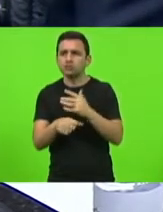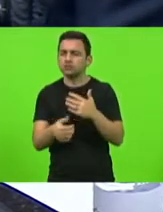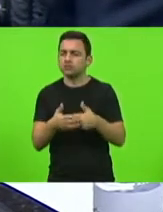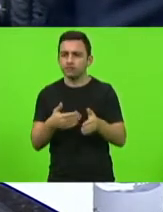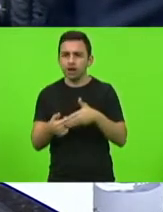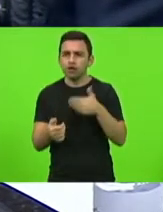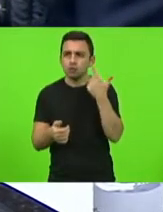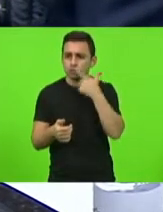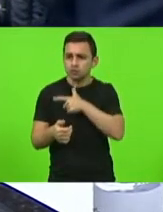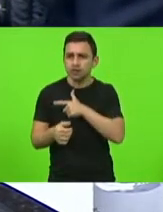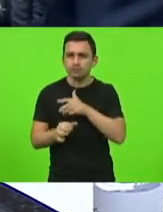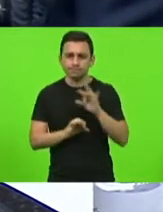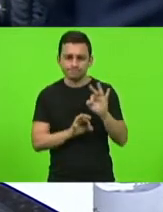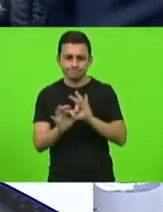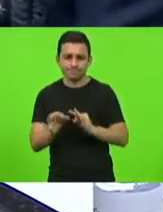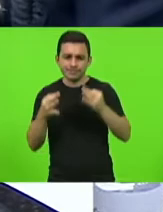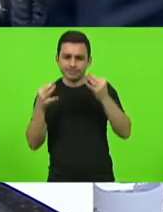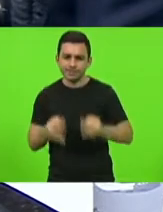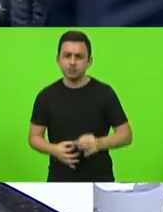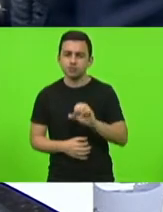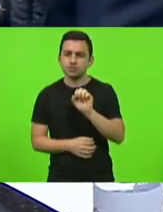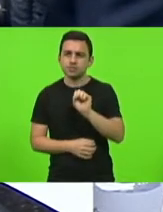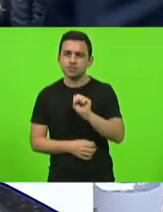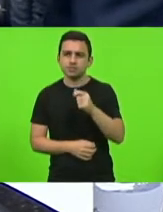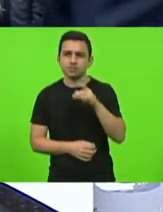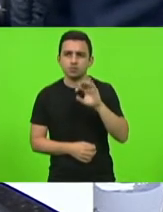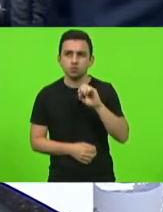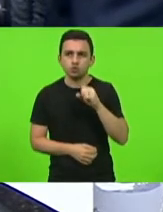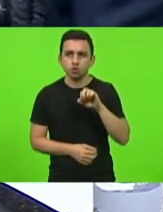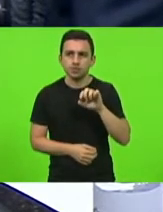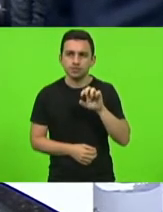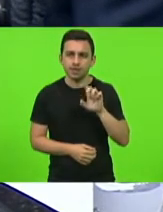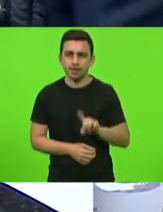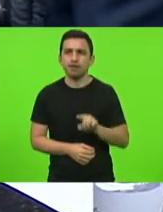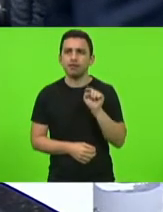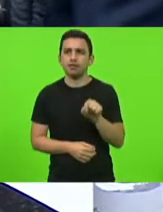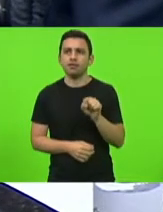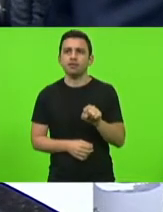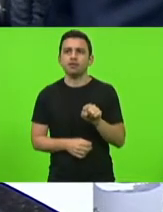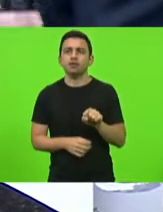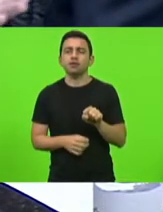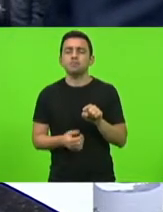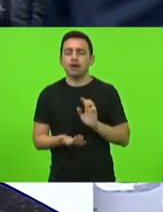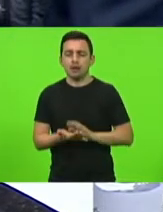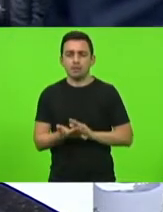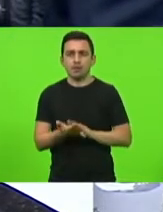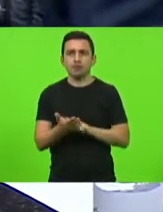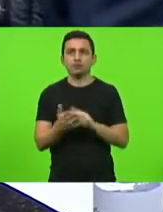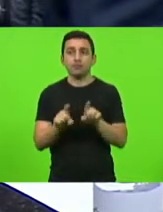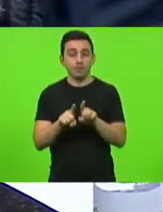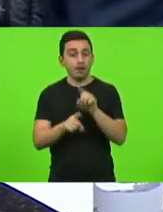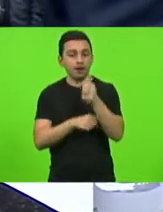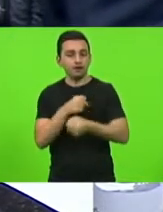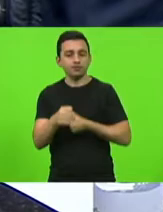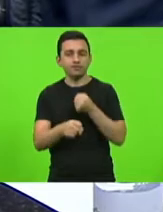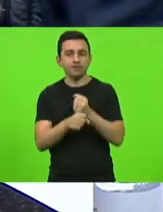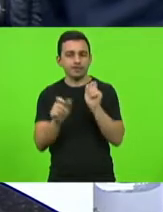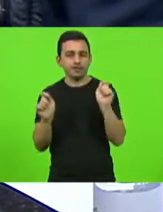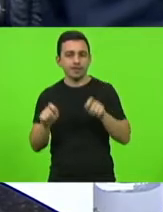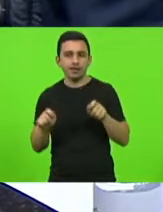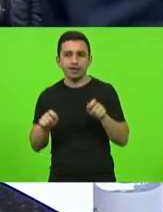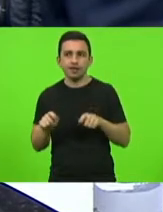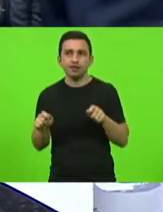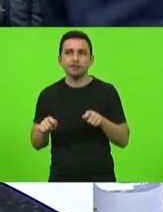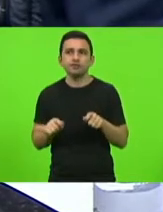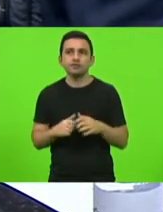feito pela cidade de São José, parabenizar a cidade pela recepção, e dizer que, ano que vem, se Deus quiser, teremos